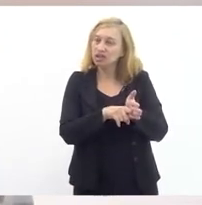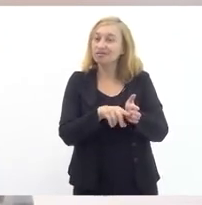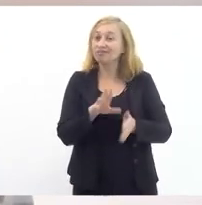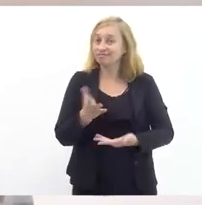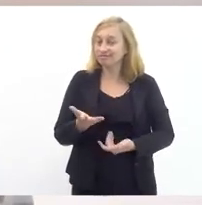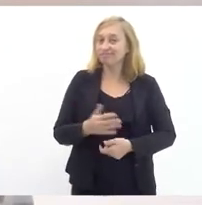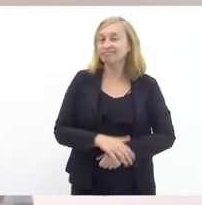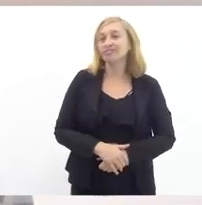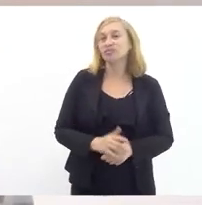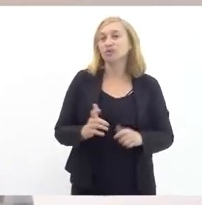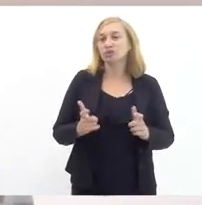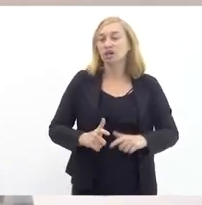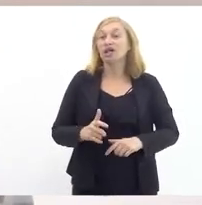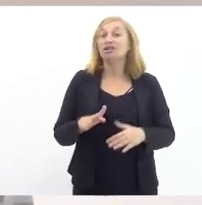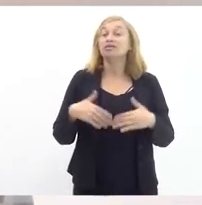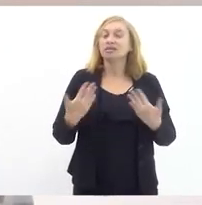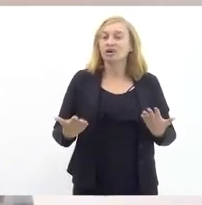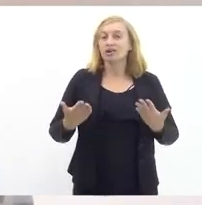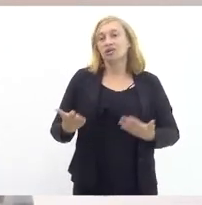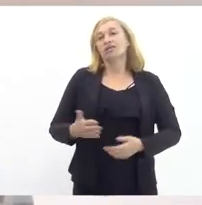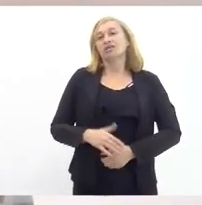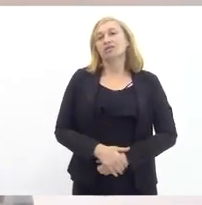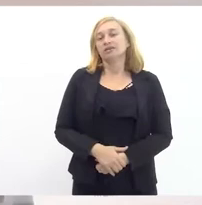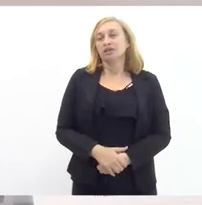permanente. Então, vamos lá.